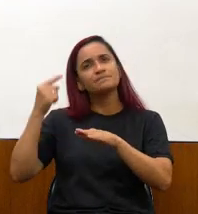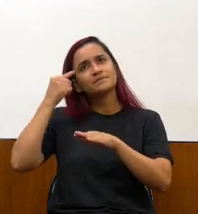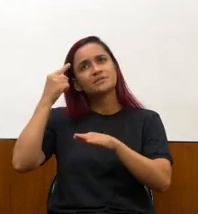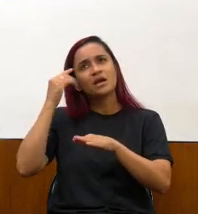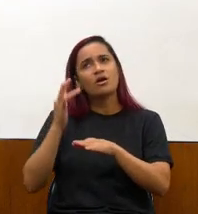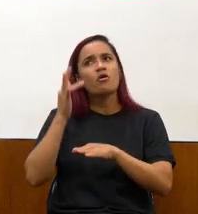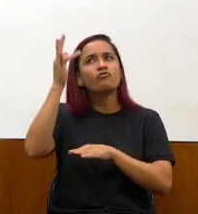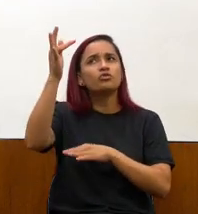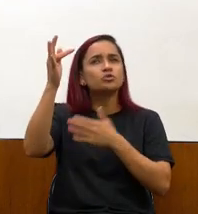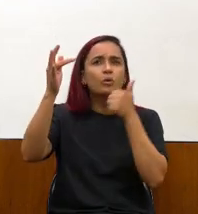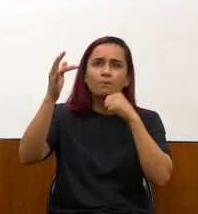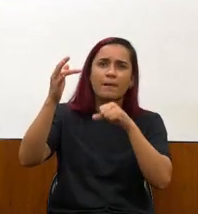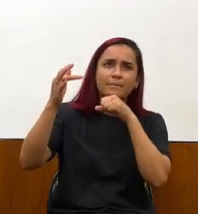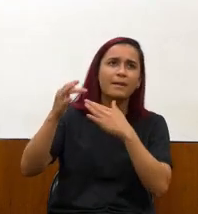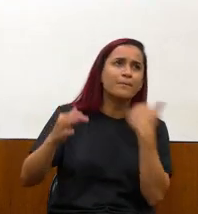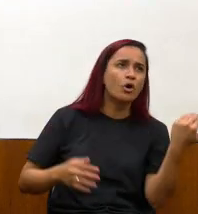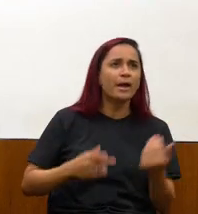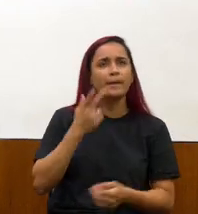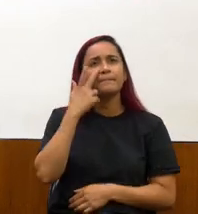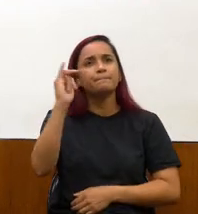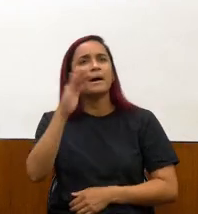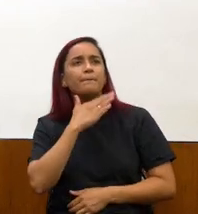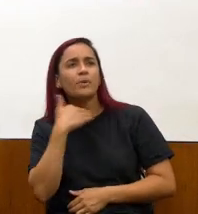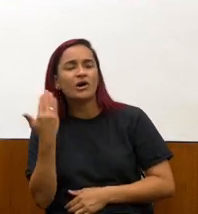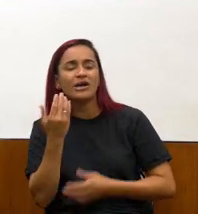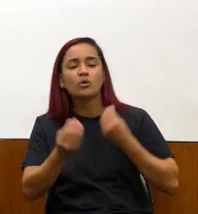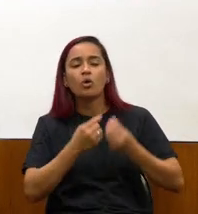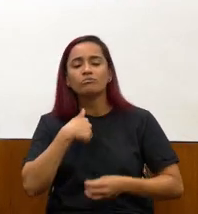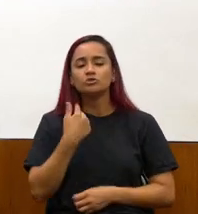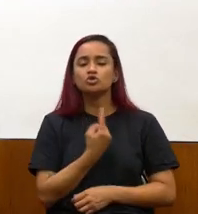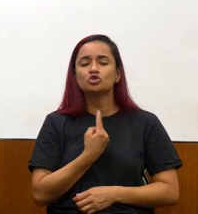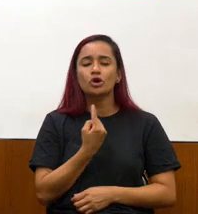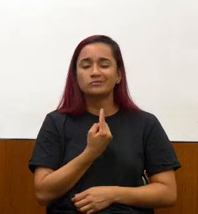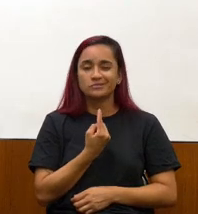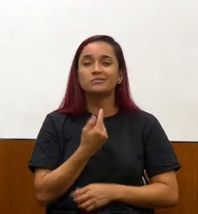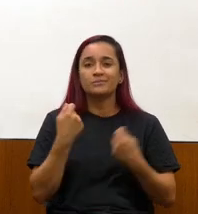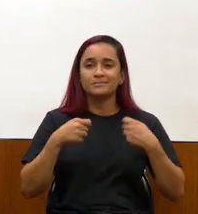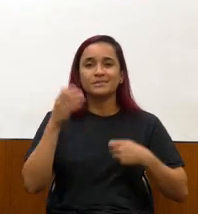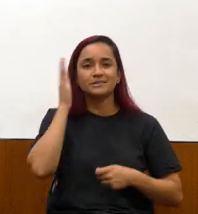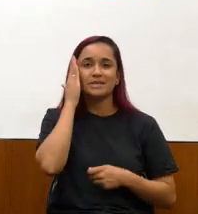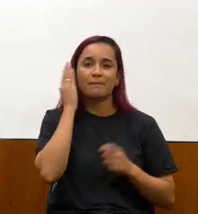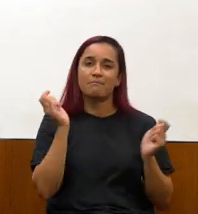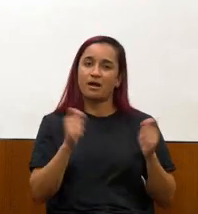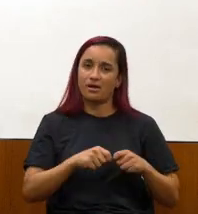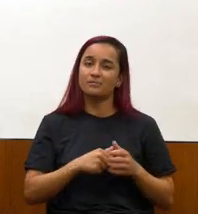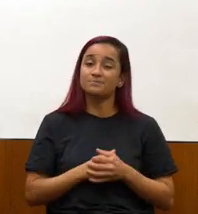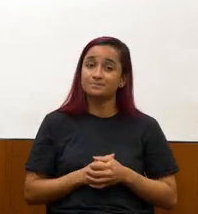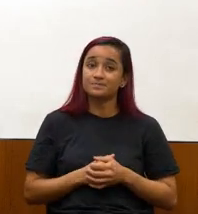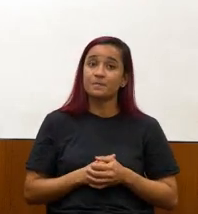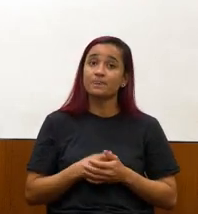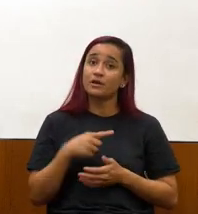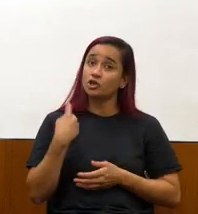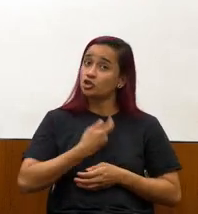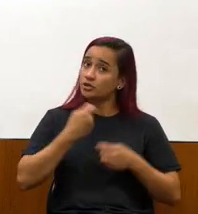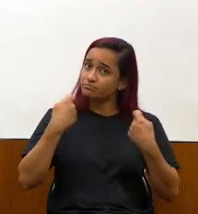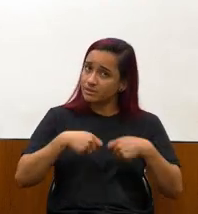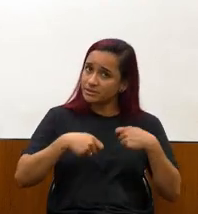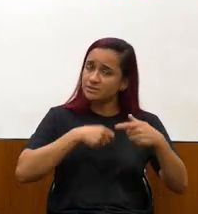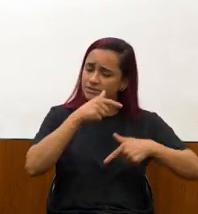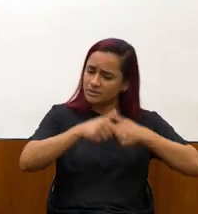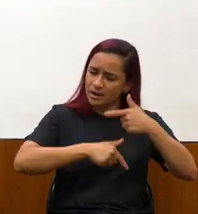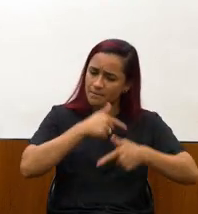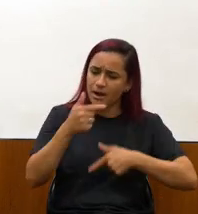uma mãe, de um pai ou do casal de pais. Então, nós precisamos trabalhar muito para incluir as pessoas